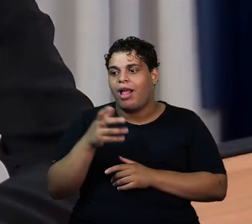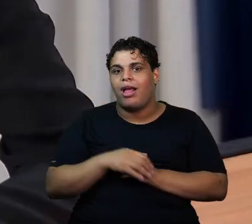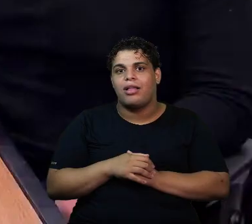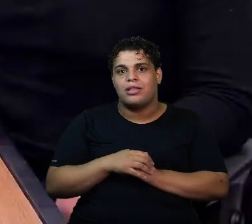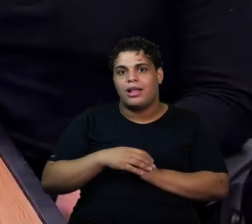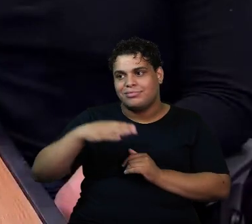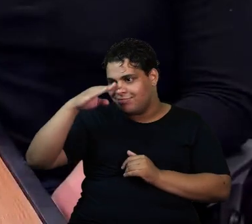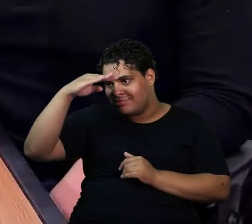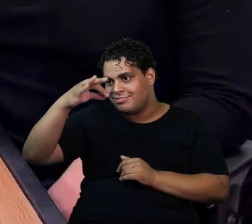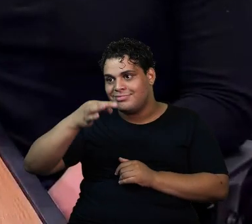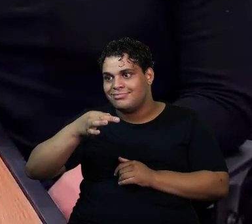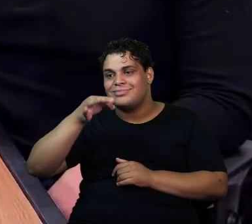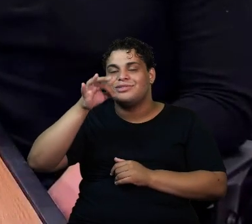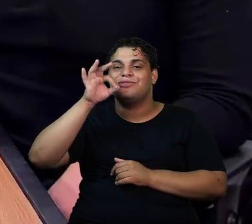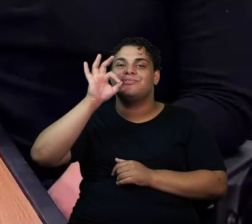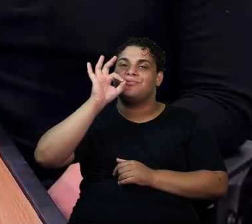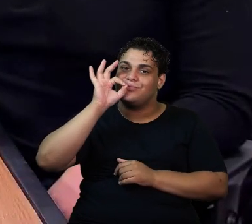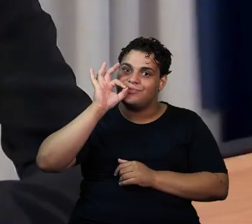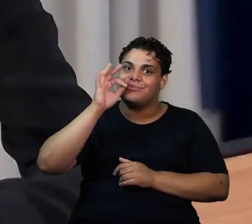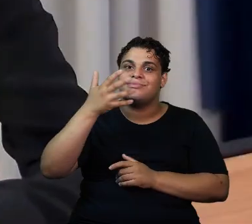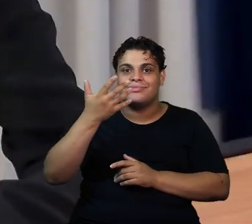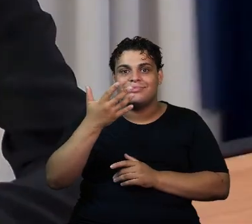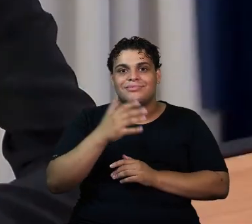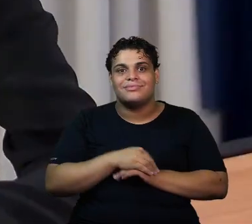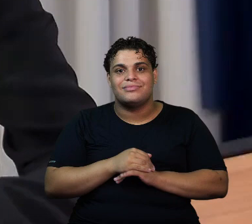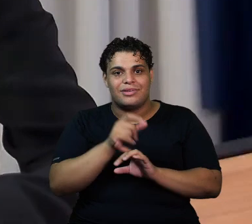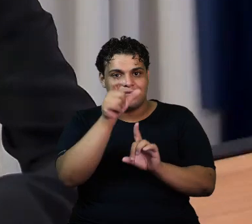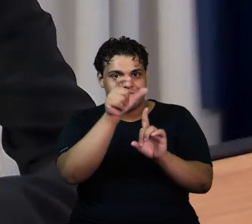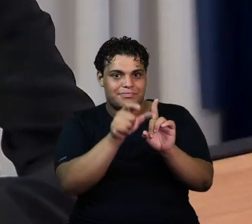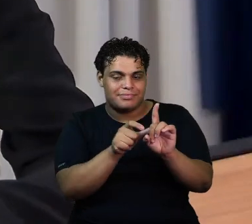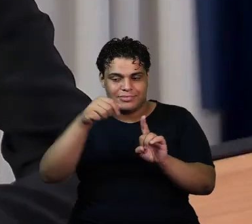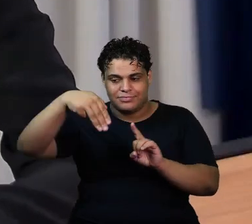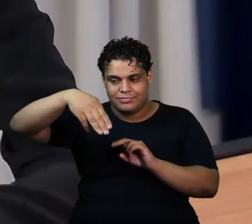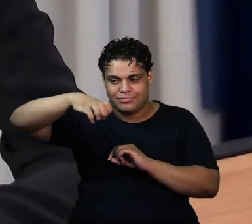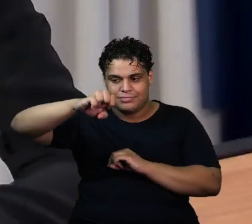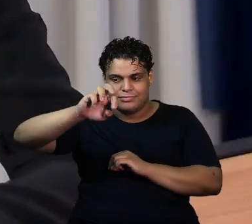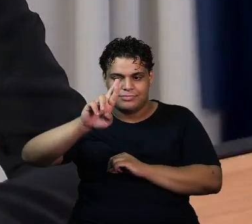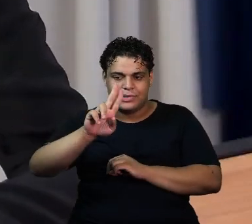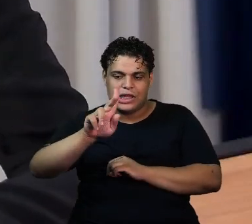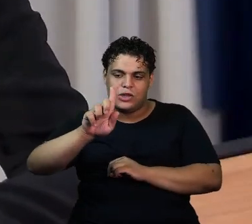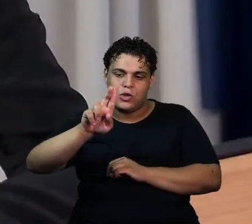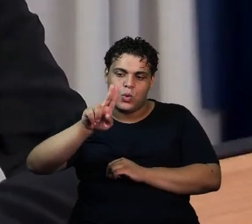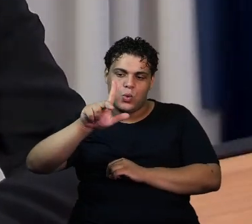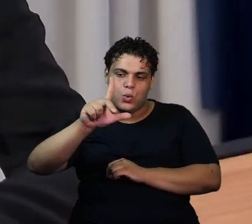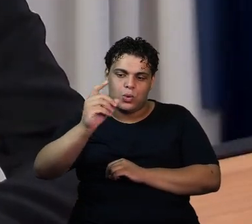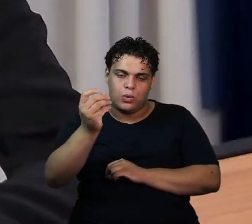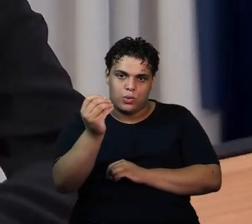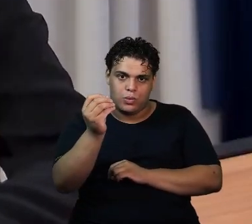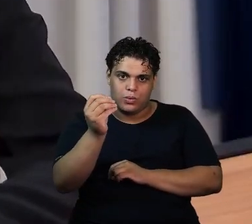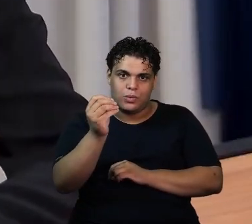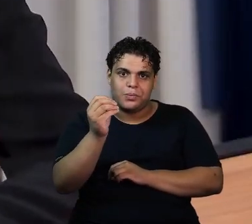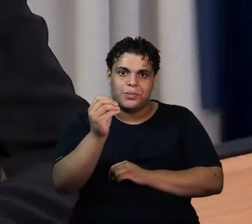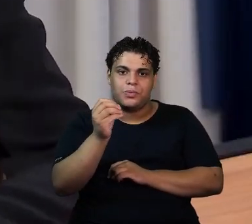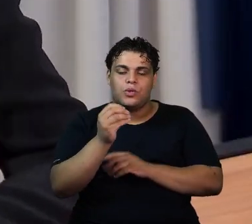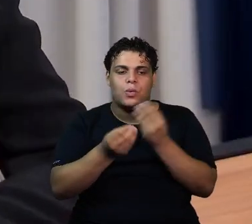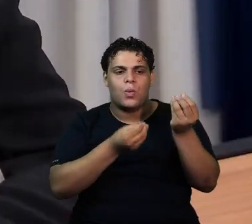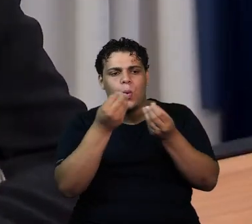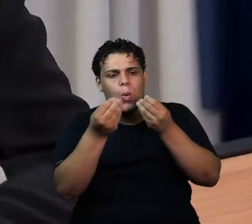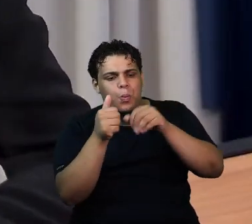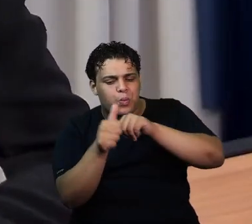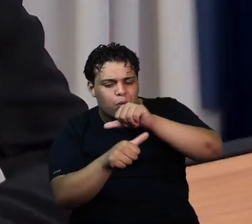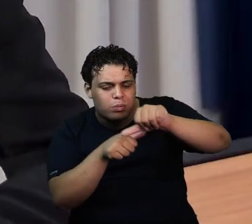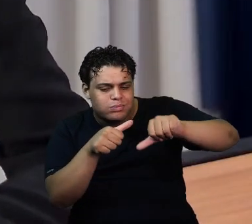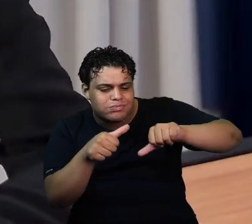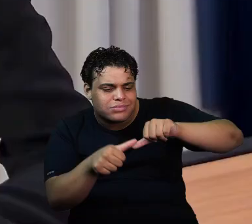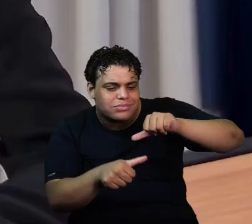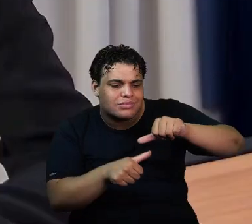Sargento Canudo, e também o Capitão Mergulho, o que ele faz, né? Como ele reverte essa situação, como ele retoma